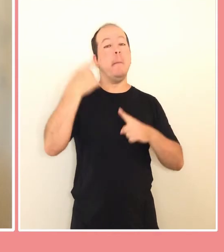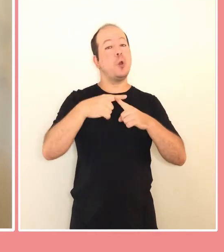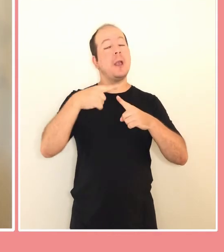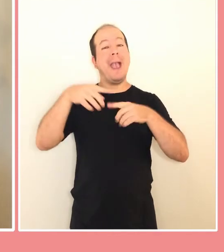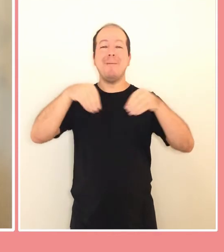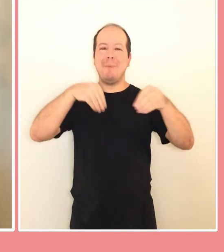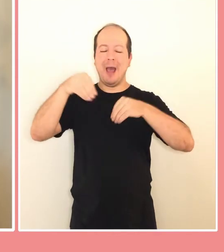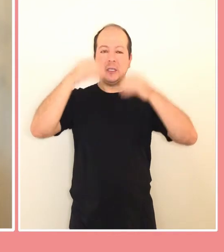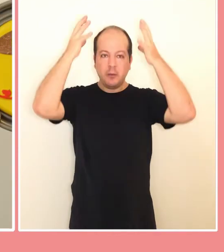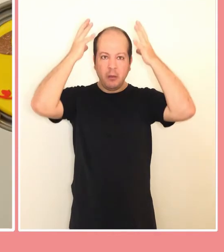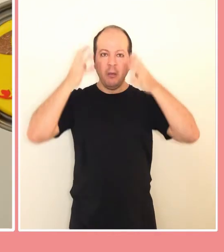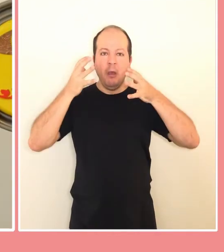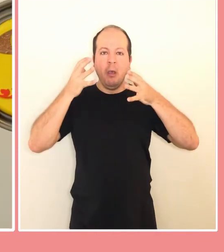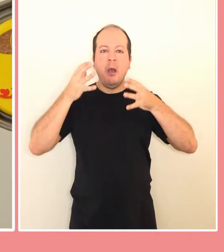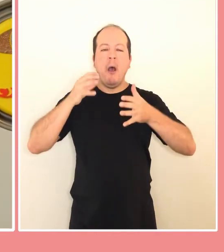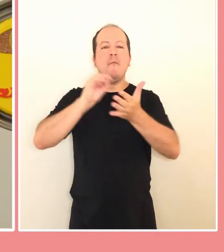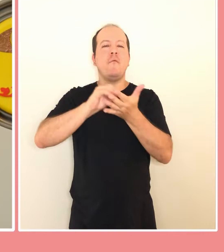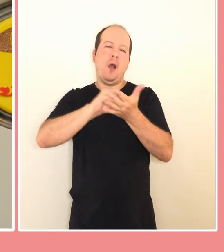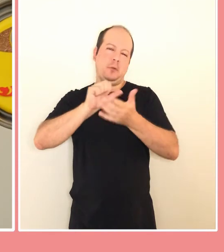é muito abafado.